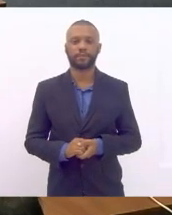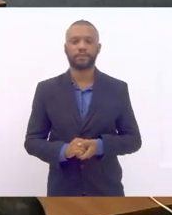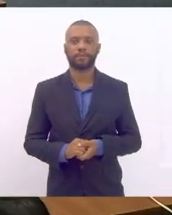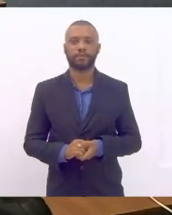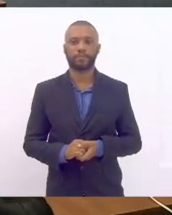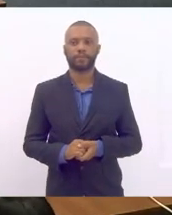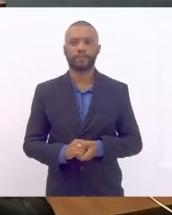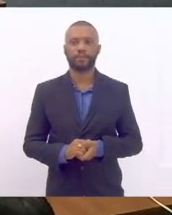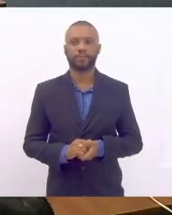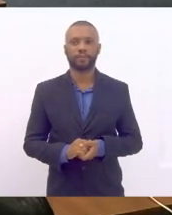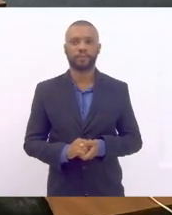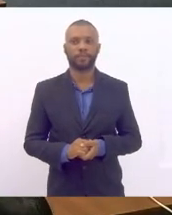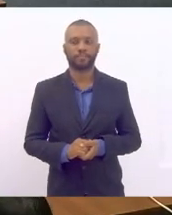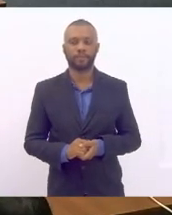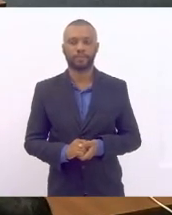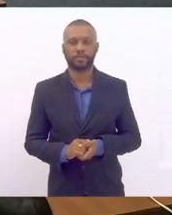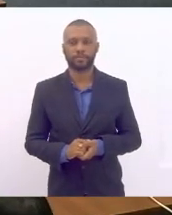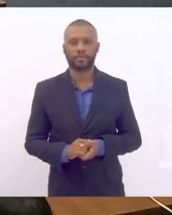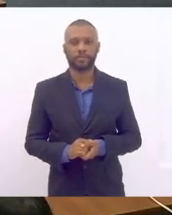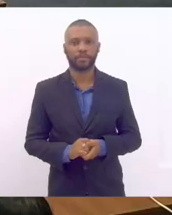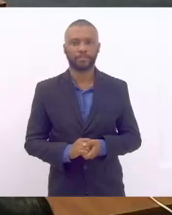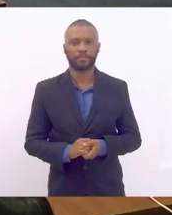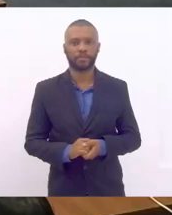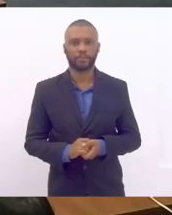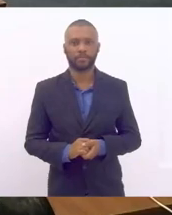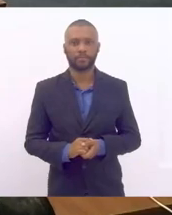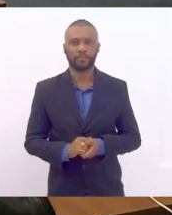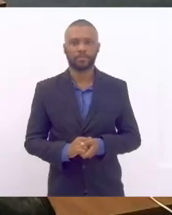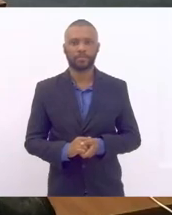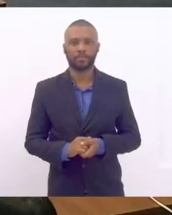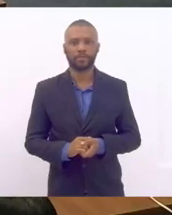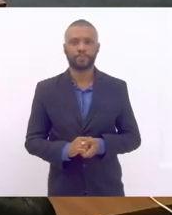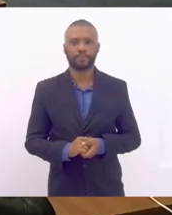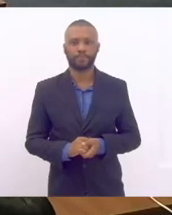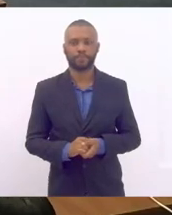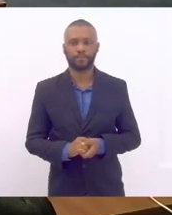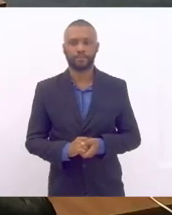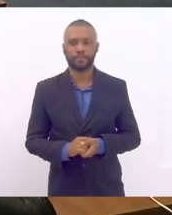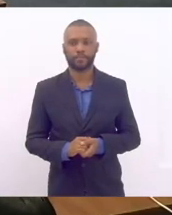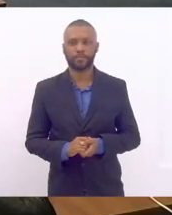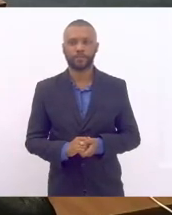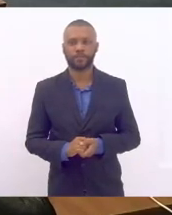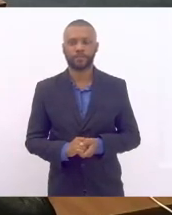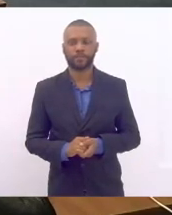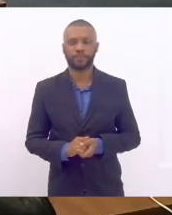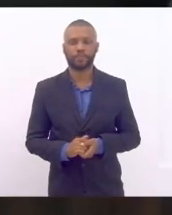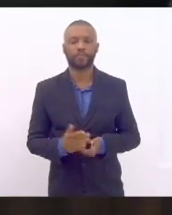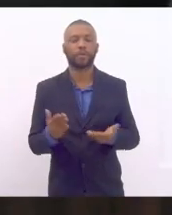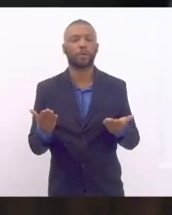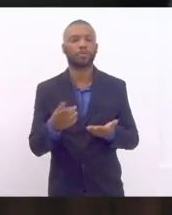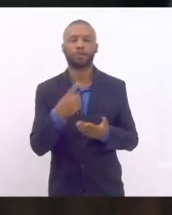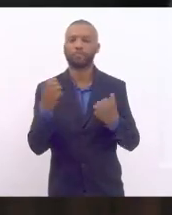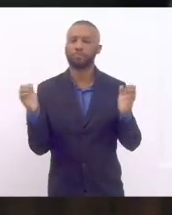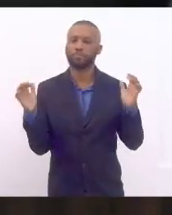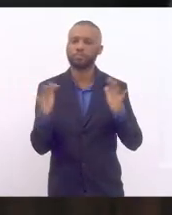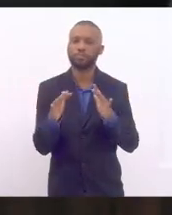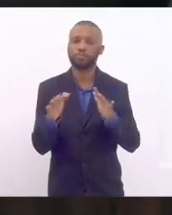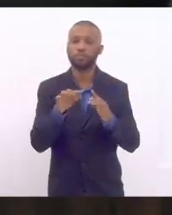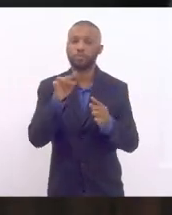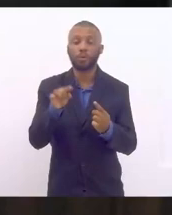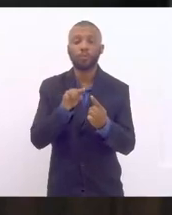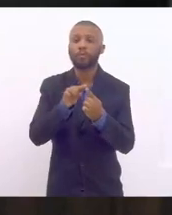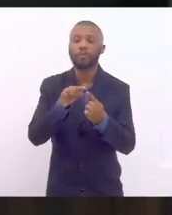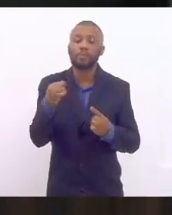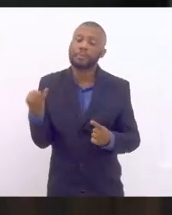e a sua músicas jamais hoje nos reunimos aqui para o importante